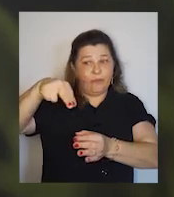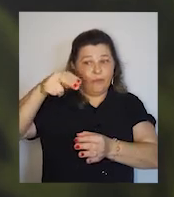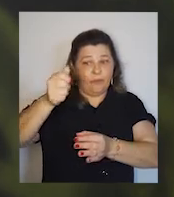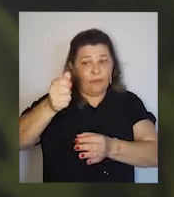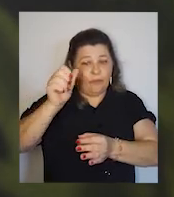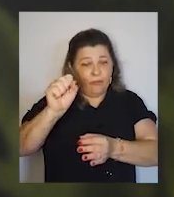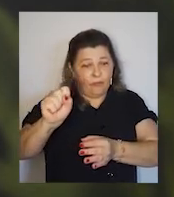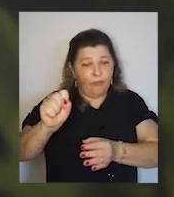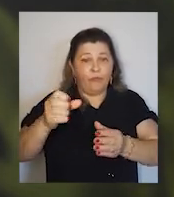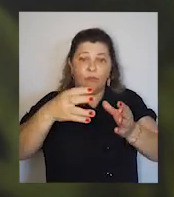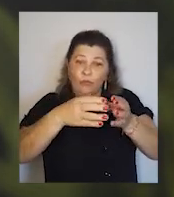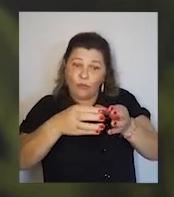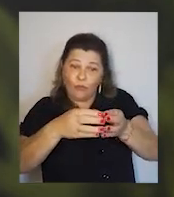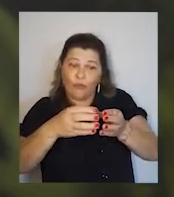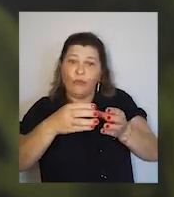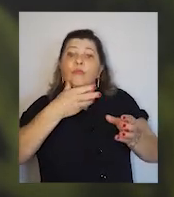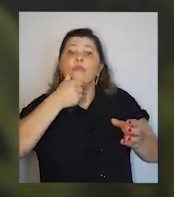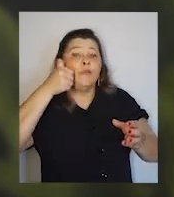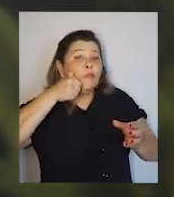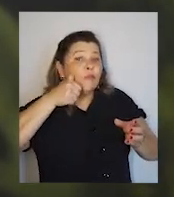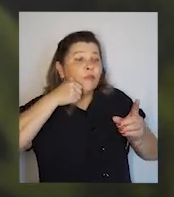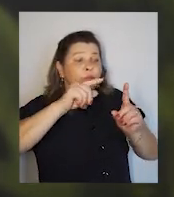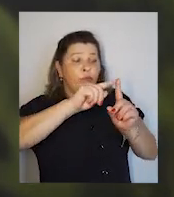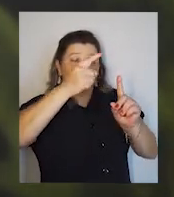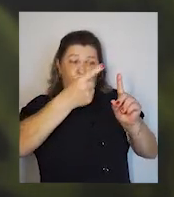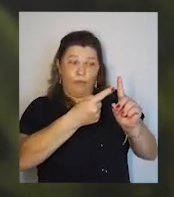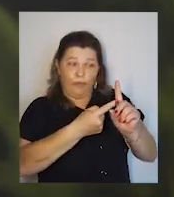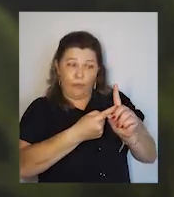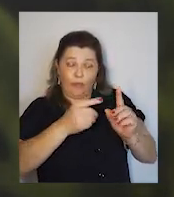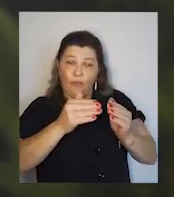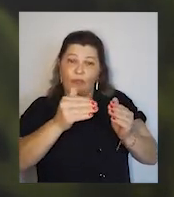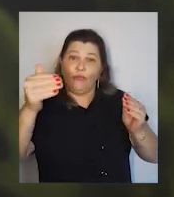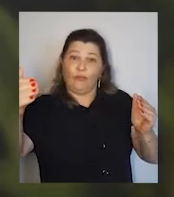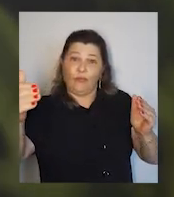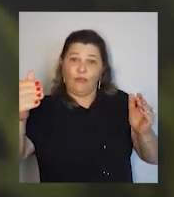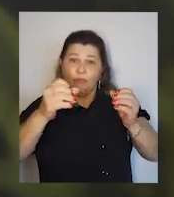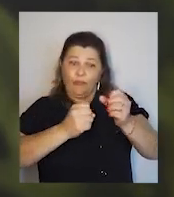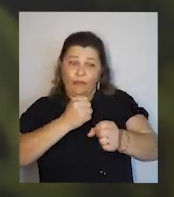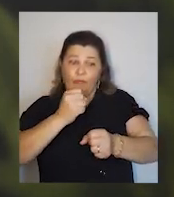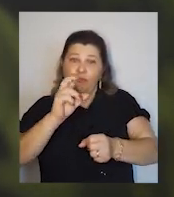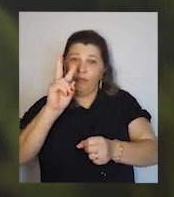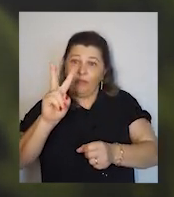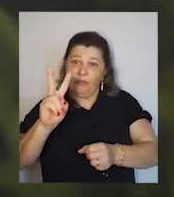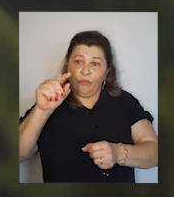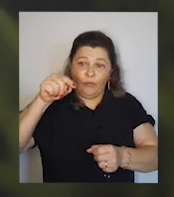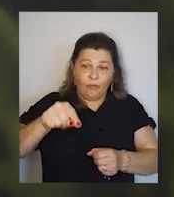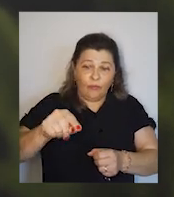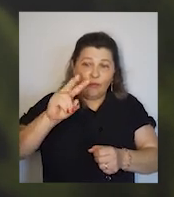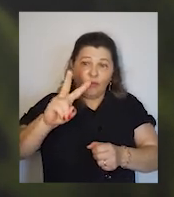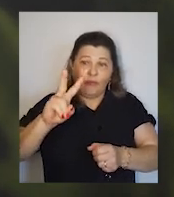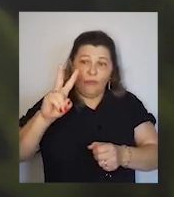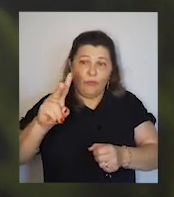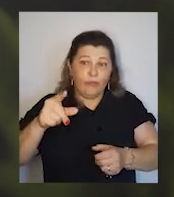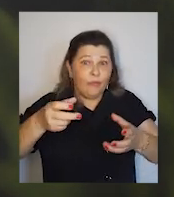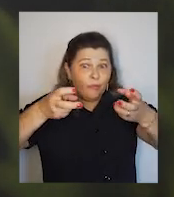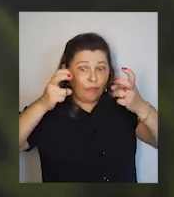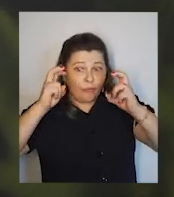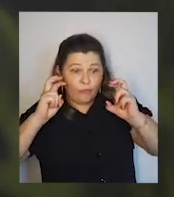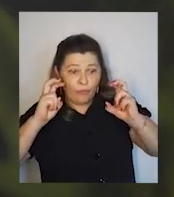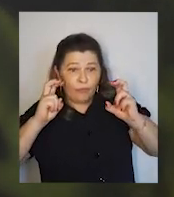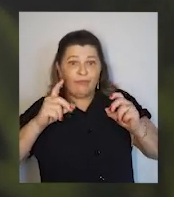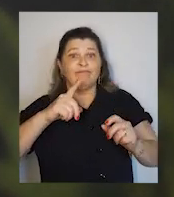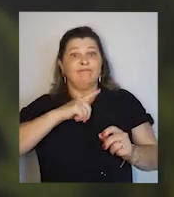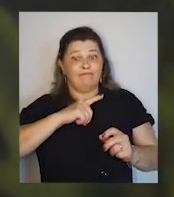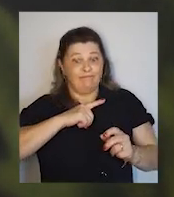de um grupo de gestantes e a gente foi expandindo esse programa à medida que os anos iam passando. Em 2021, a gente notou que tinha